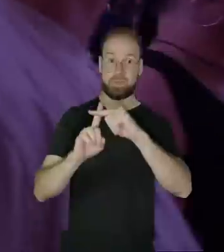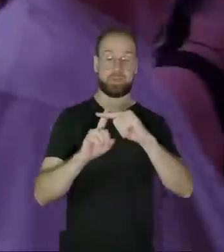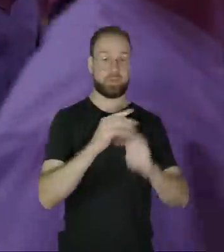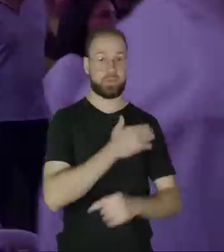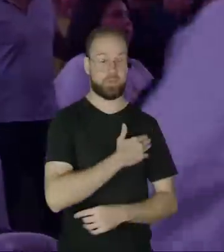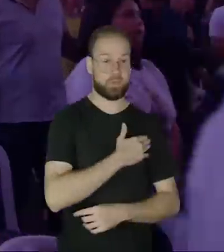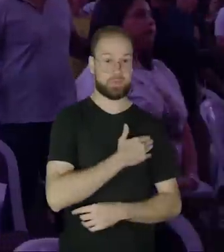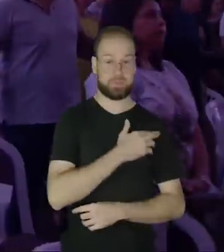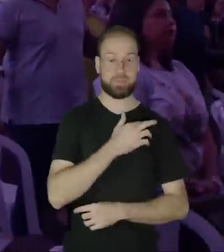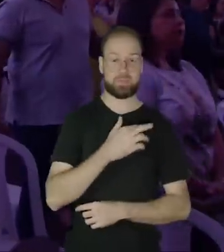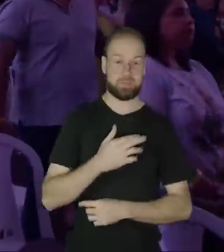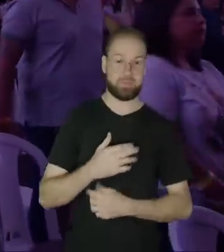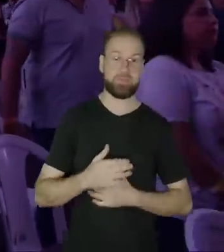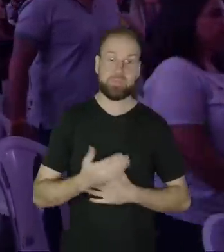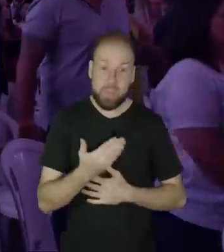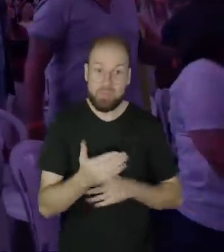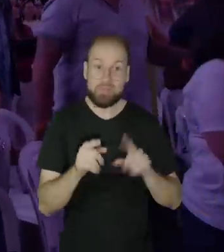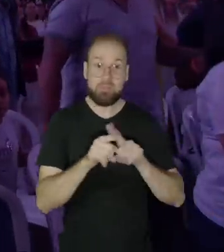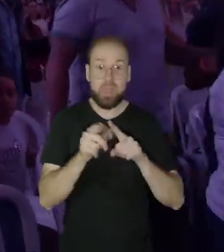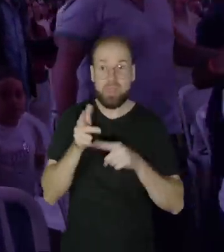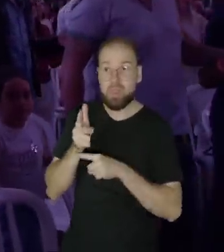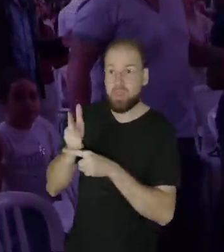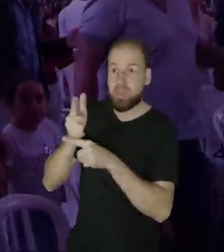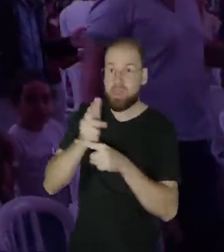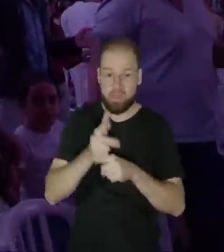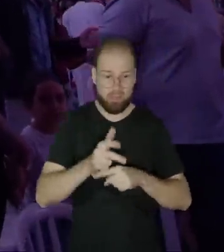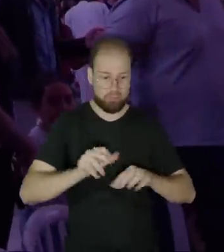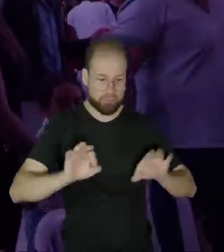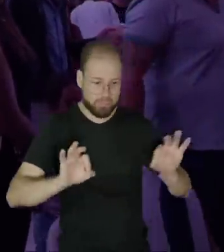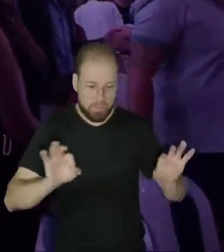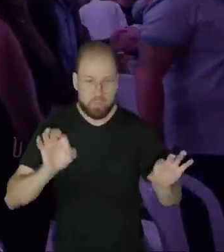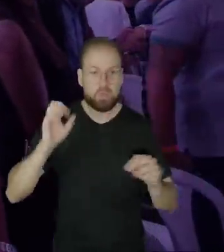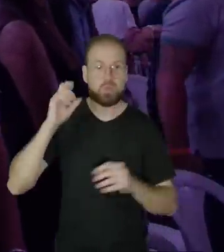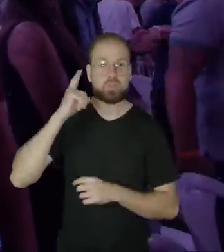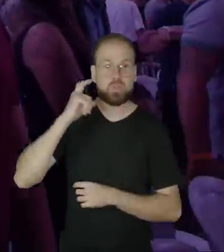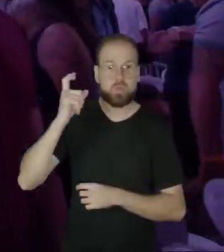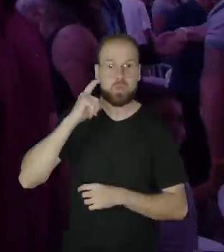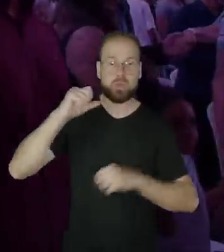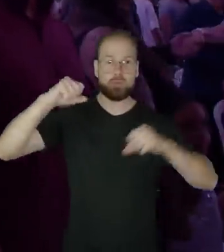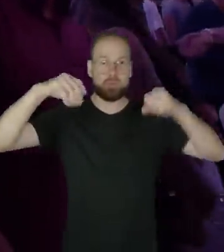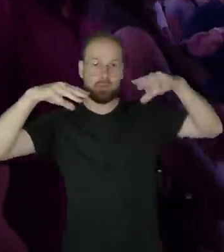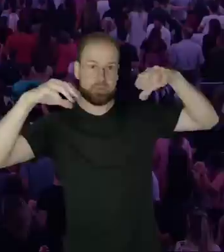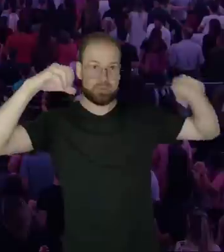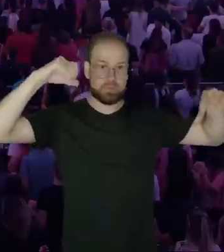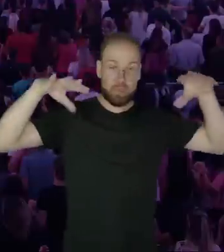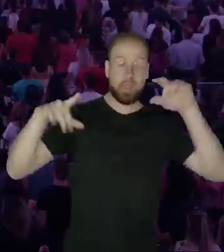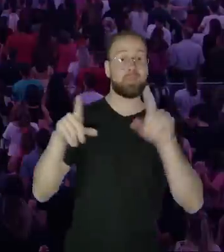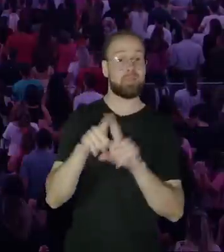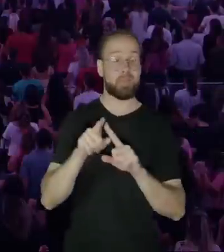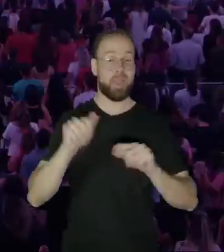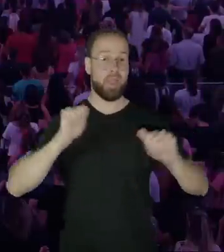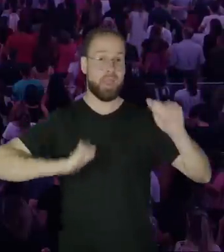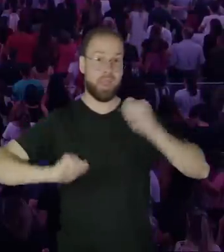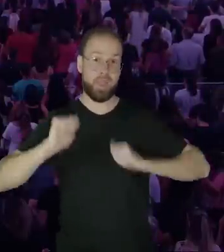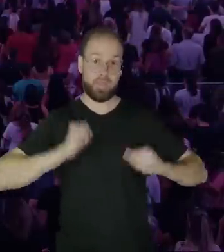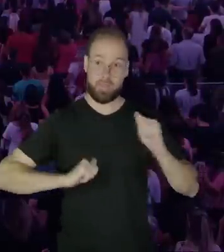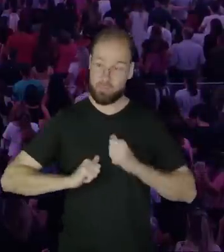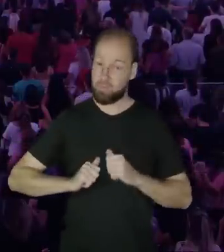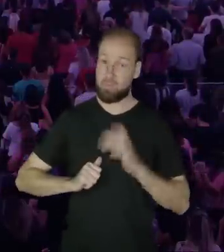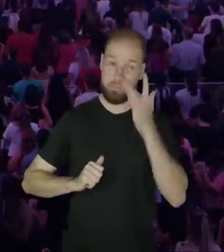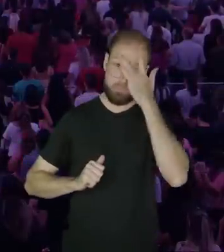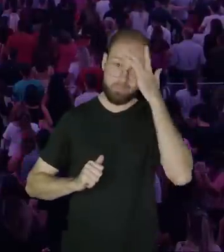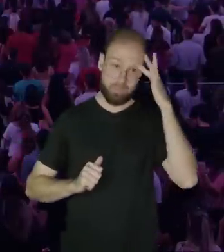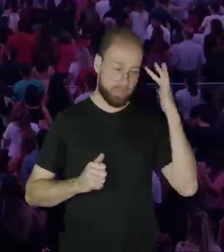no som, quem estava na câmera, quem estava nos LEDs, mas sobretudo os atores, que é gente nossa,